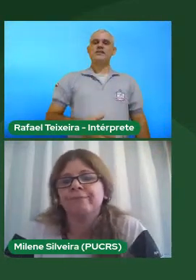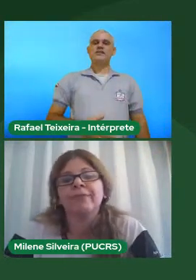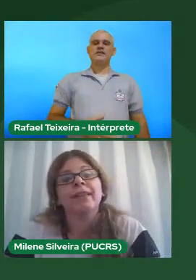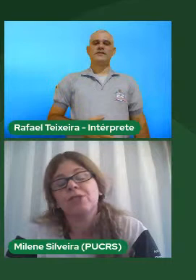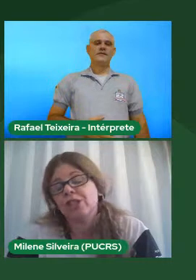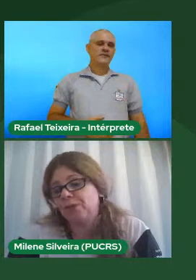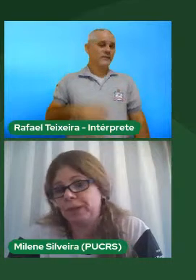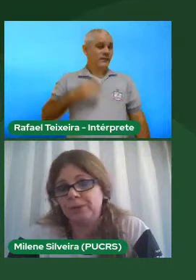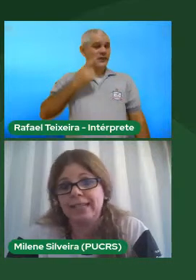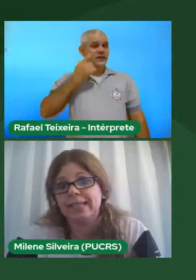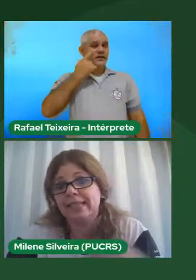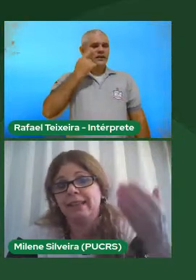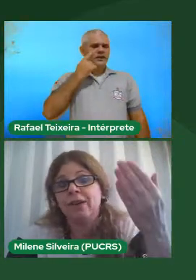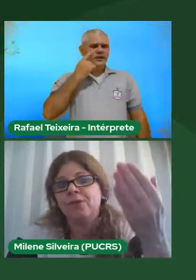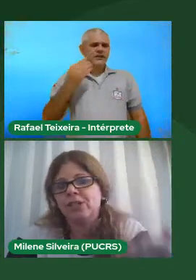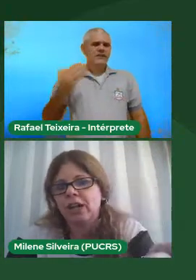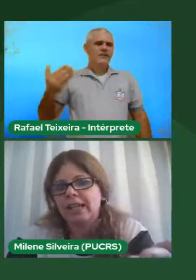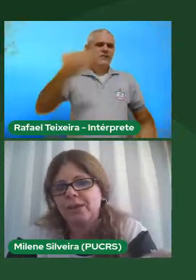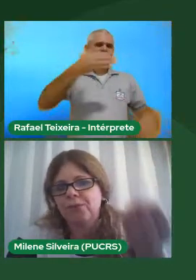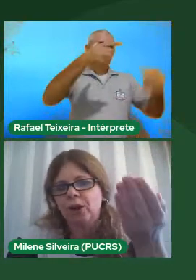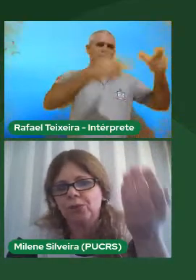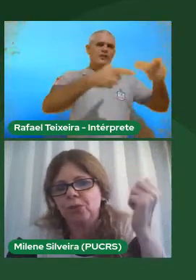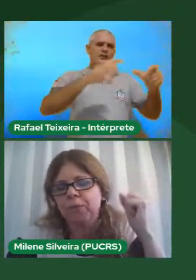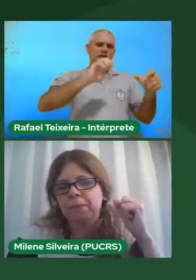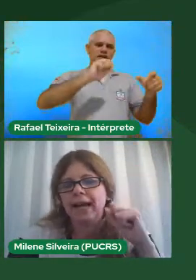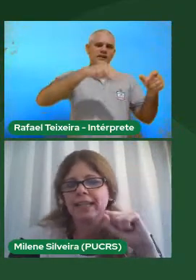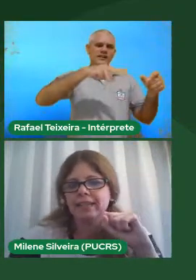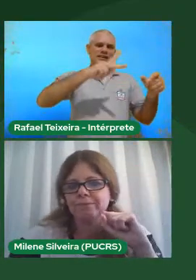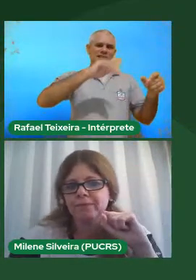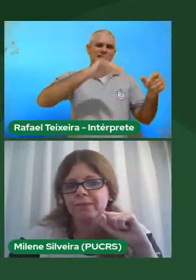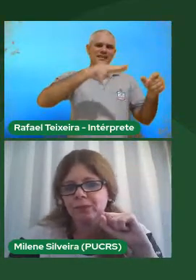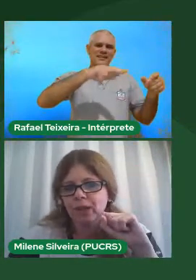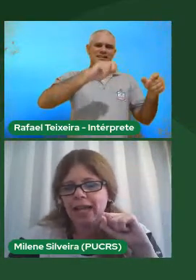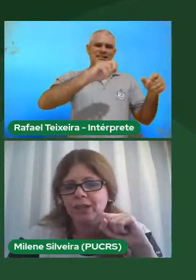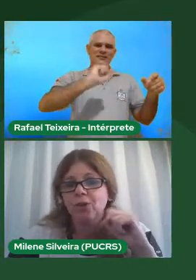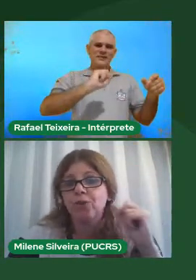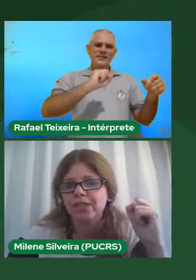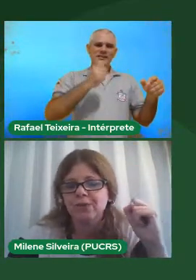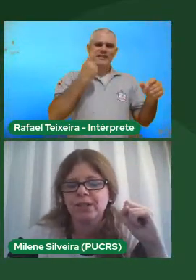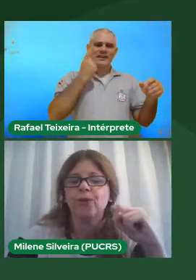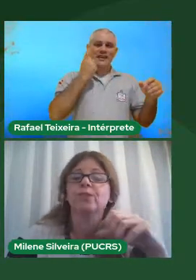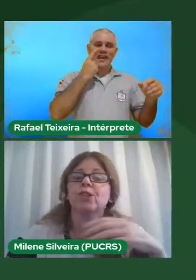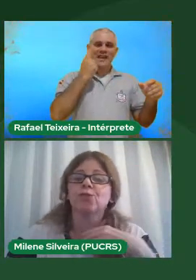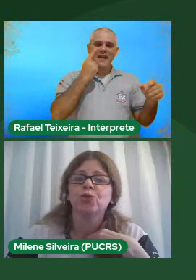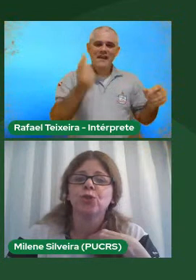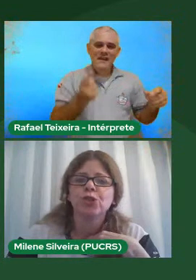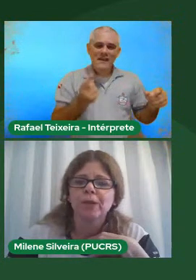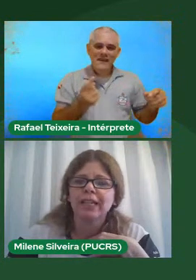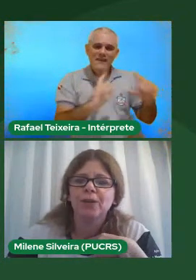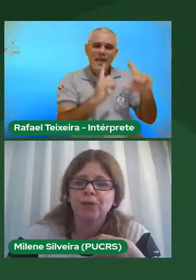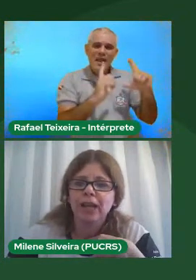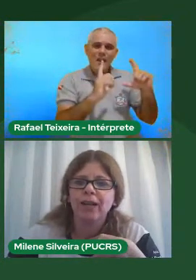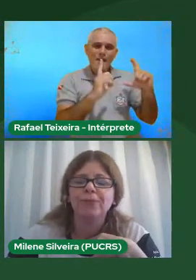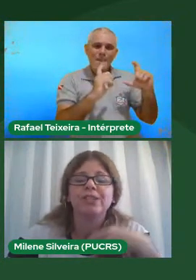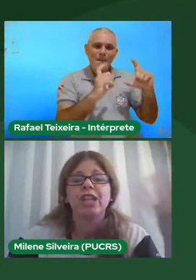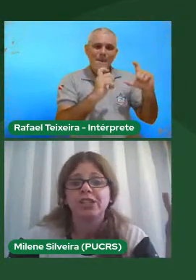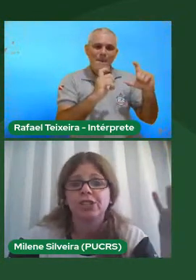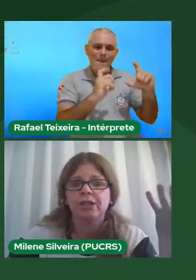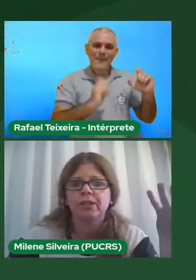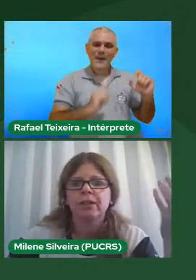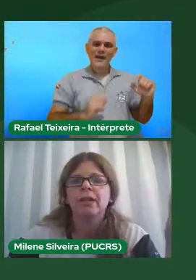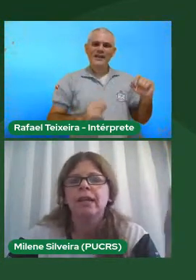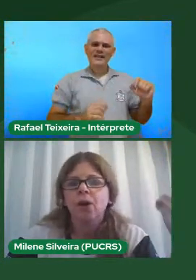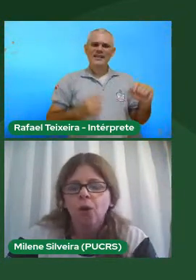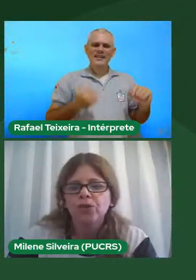Campinas. Vocês já vão perguntar assim, vocês olham essa foto, eu estou com uma máquina do lado ali, onde estão as fotos? Eu juro que hoje de manhã eu fui lá olhar, falei,